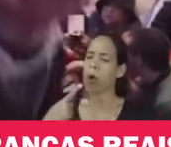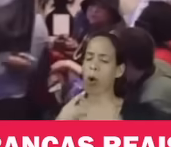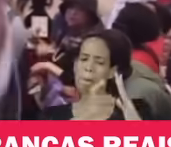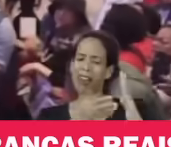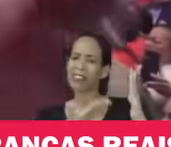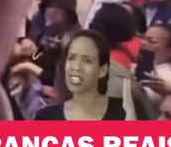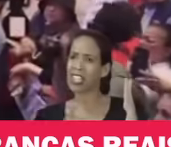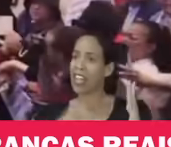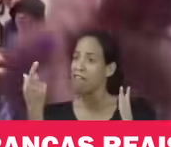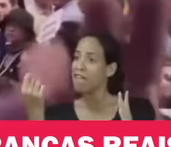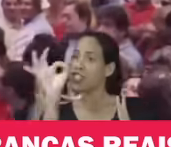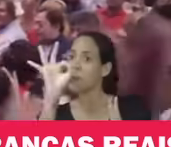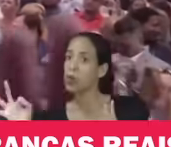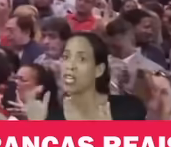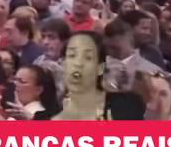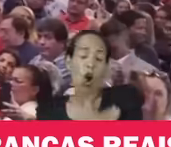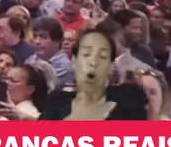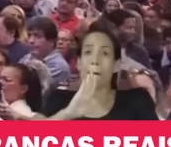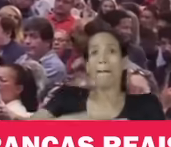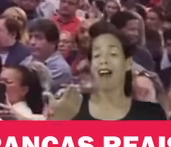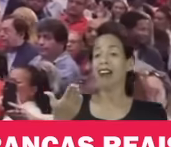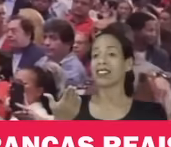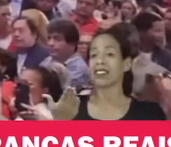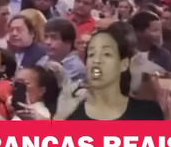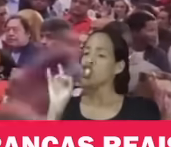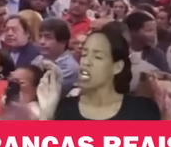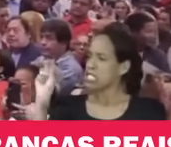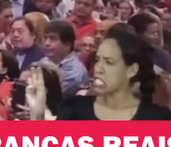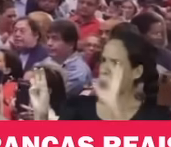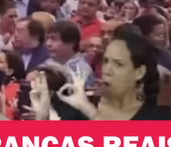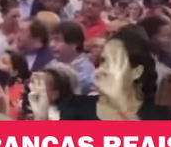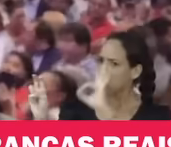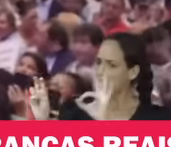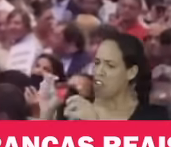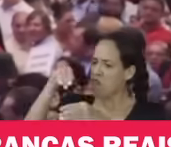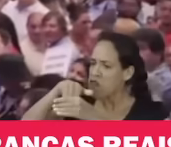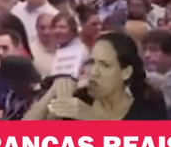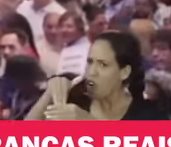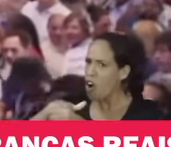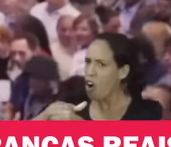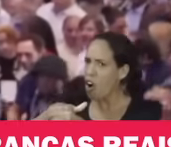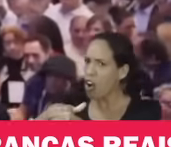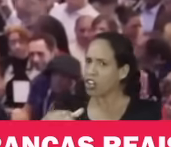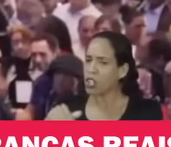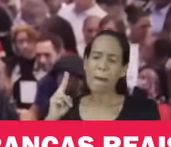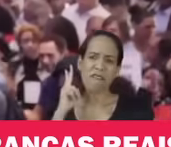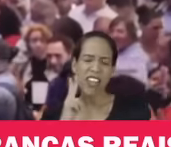tem 20% de preferência eleitoral só teve 5% de voto na legenda para